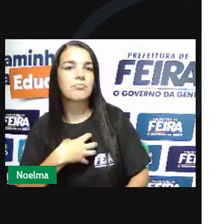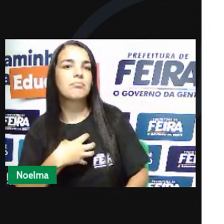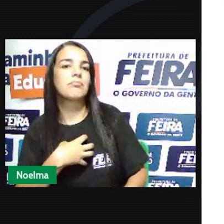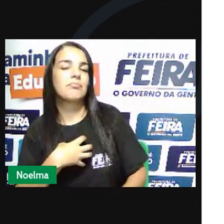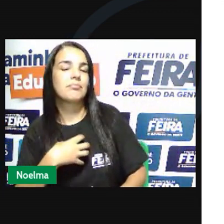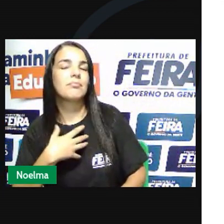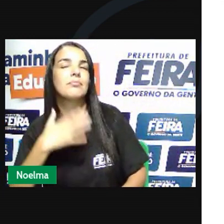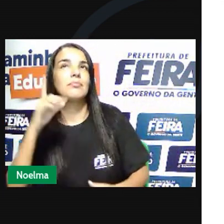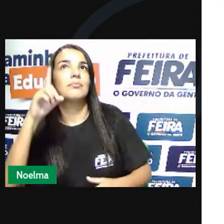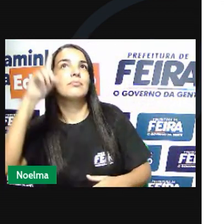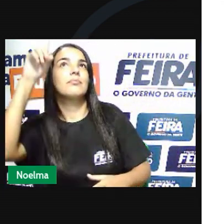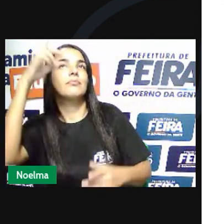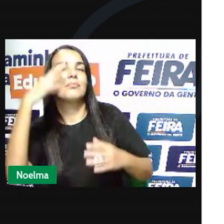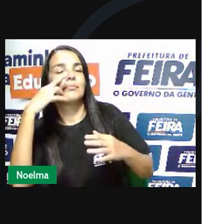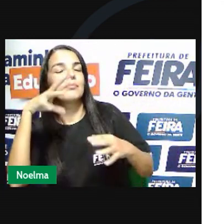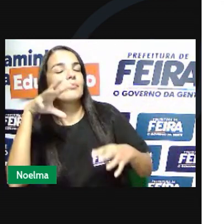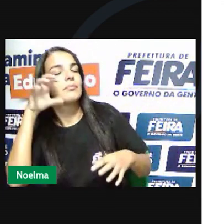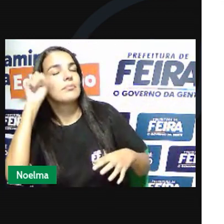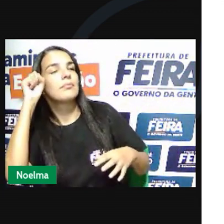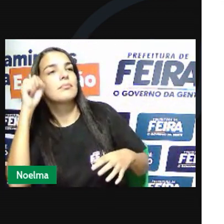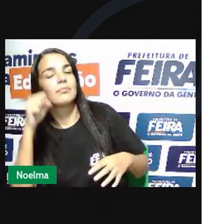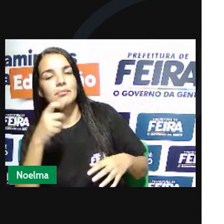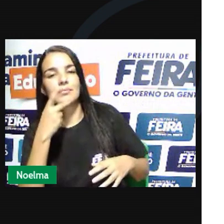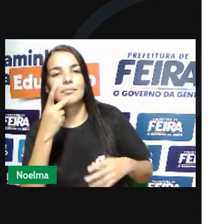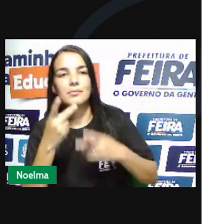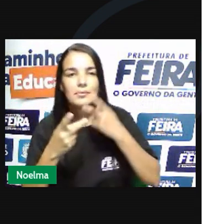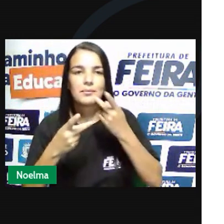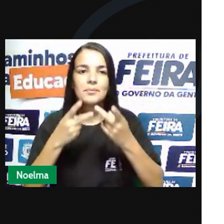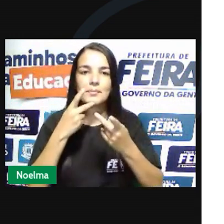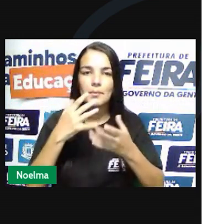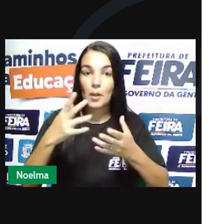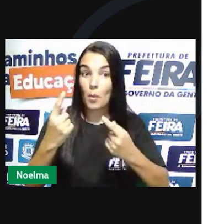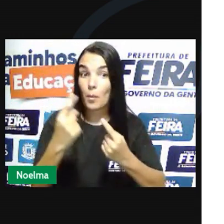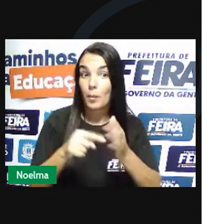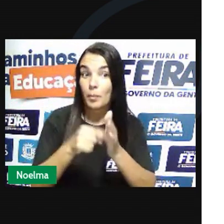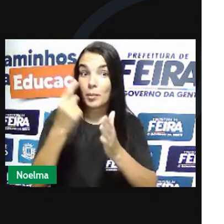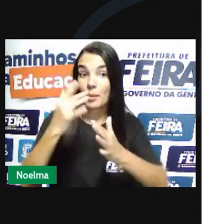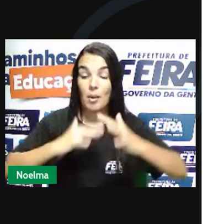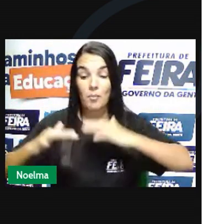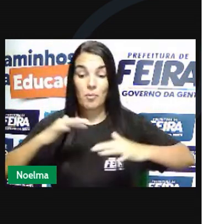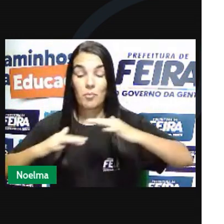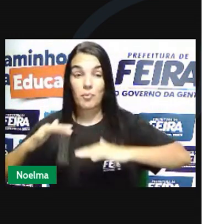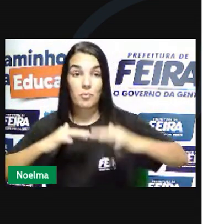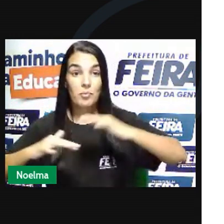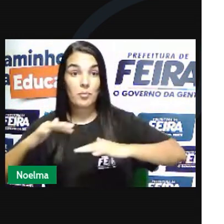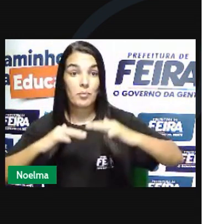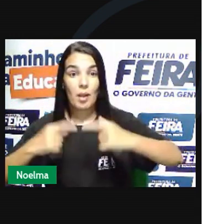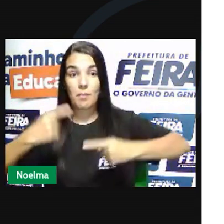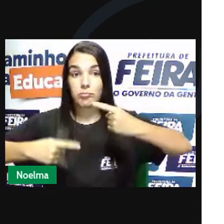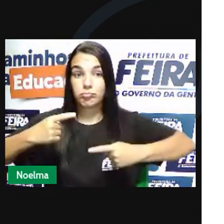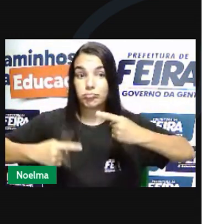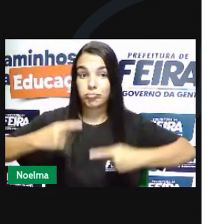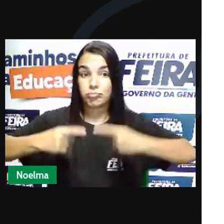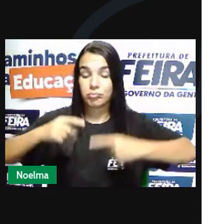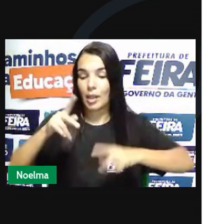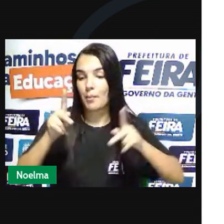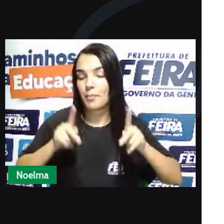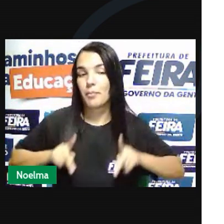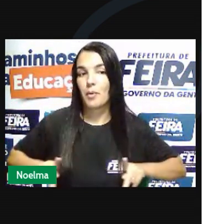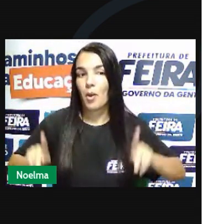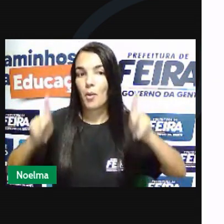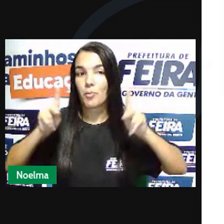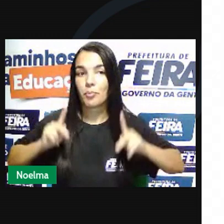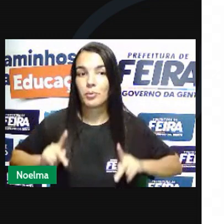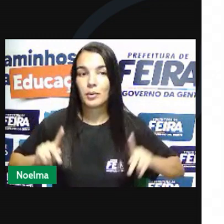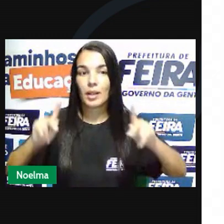ai meu Deus, que eu ouvi falar do primeiro movimento político popular da